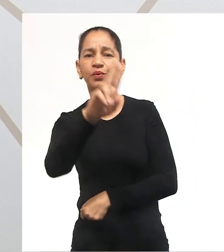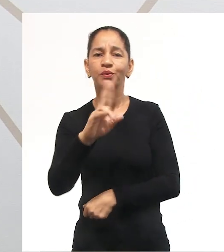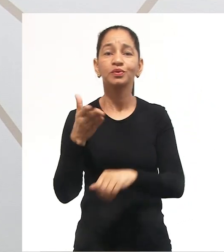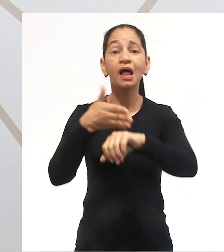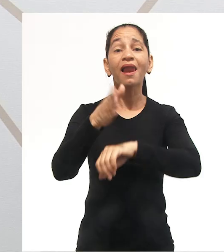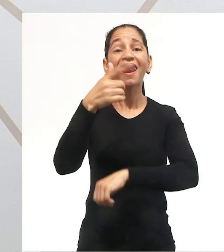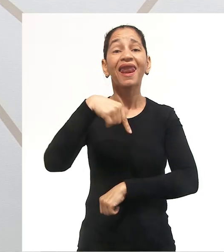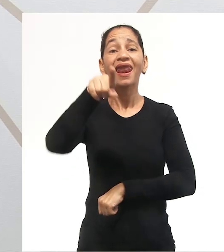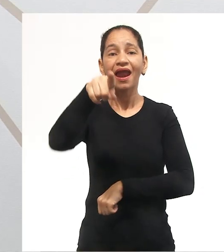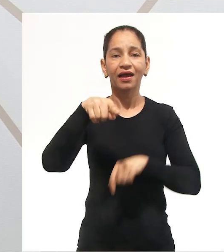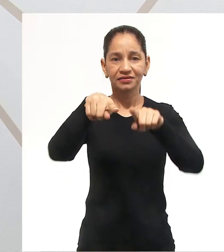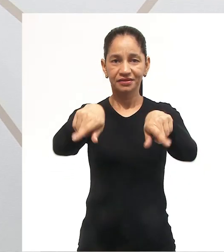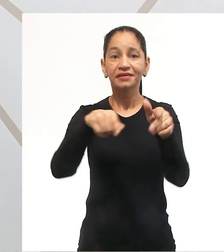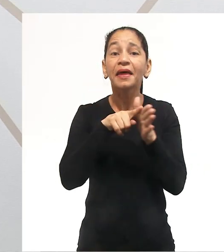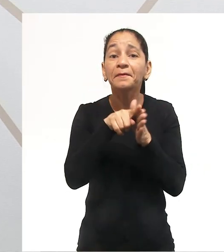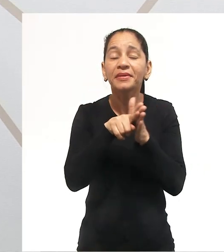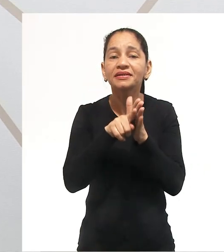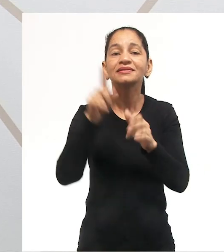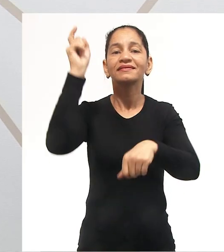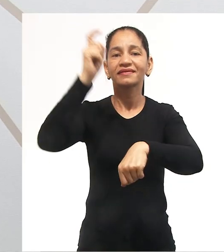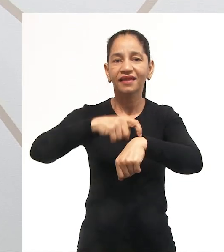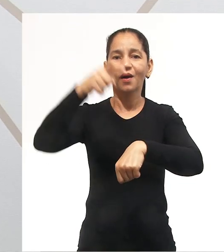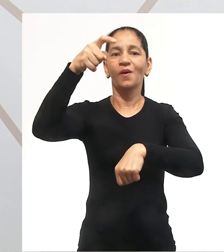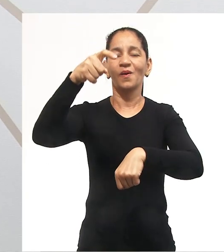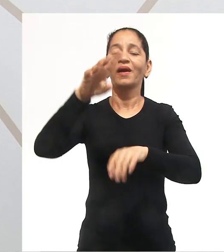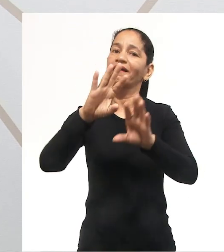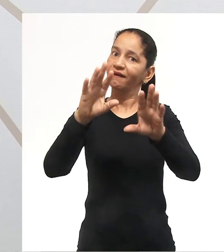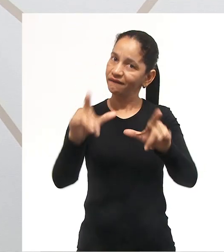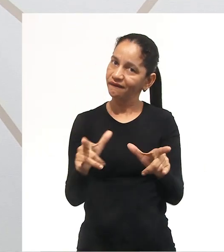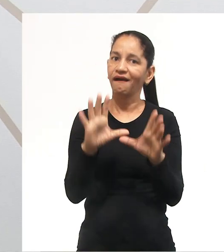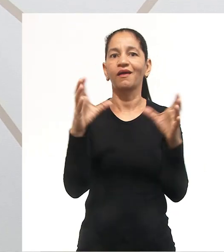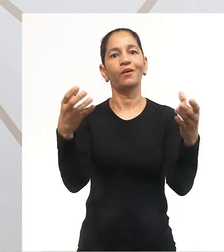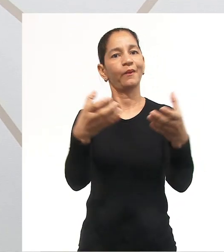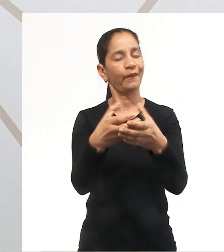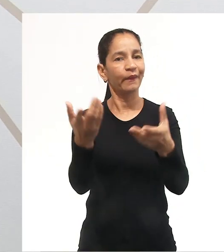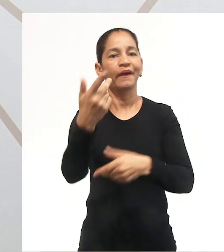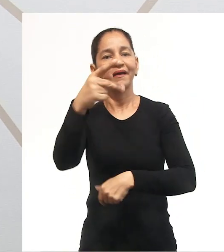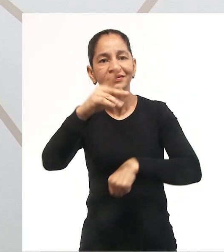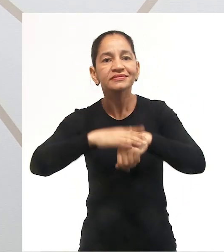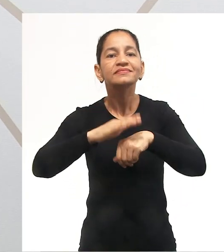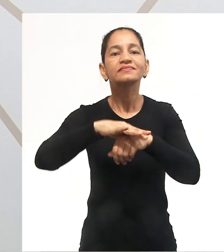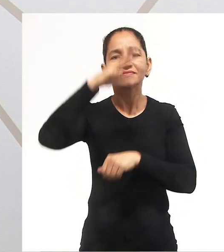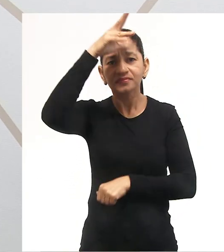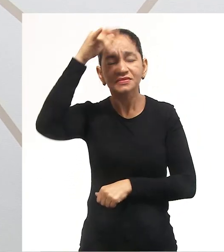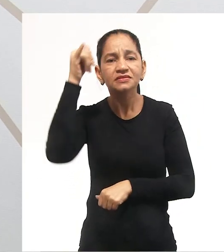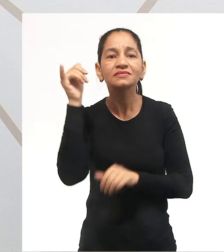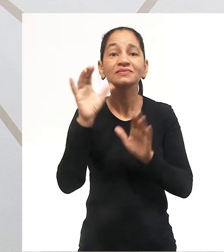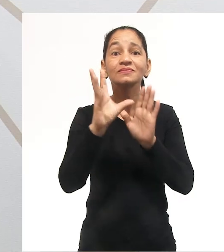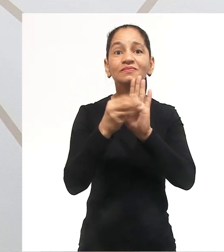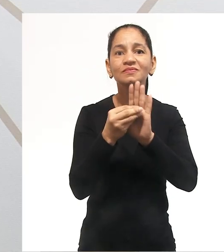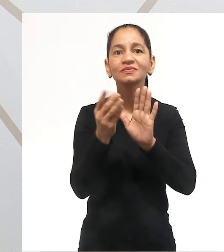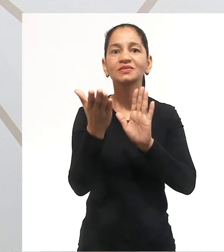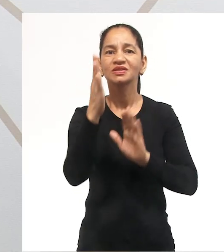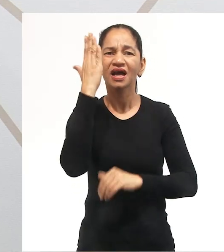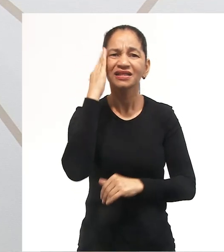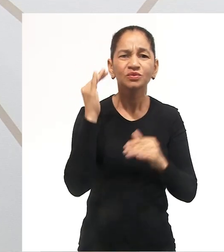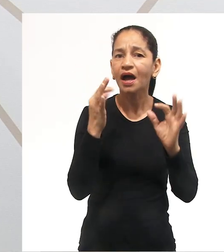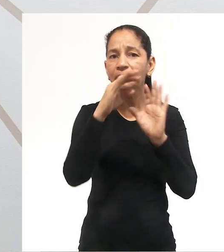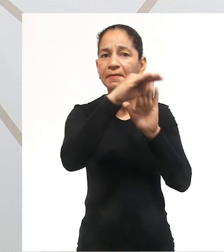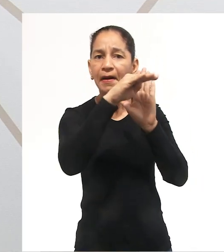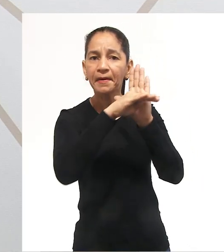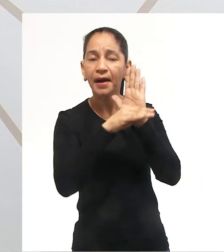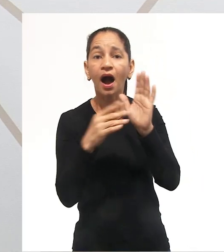práticas pedagógicas e, claro, do Congresso Amazônico de Pedagogia. E se você não sabe ainda